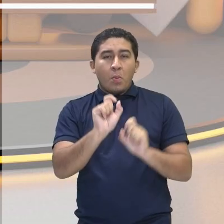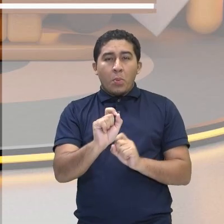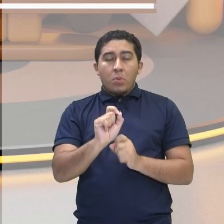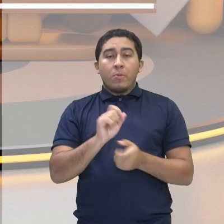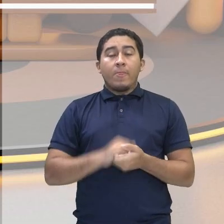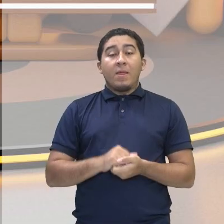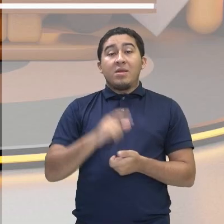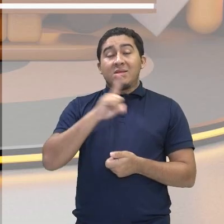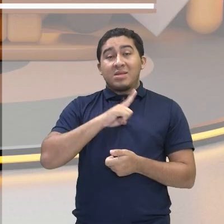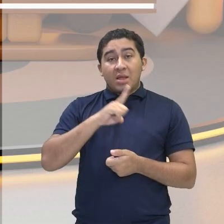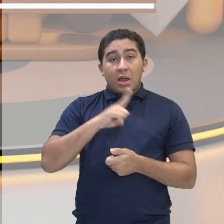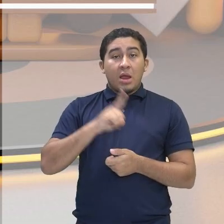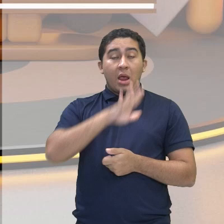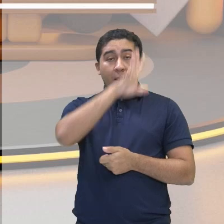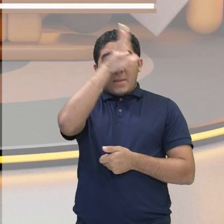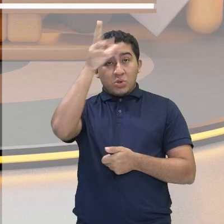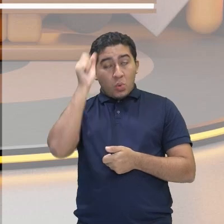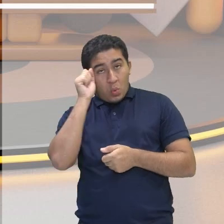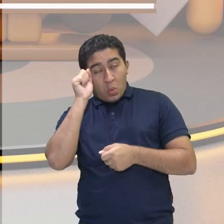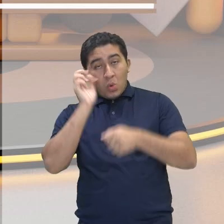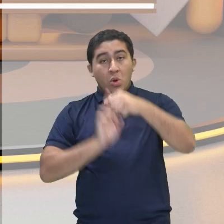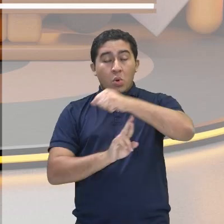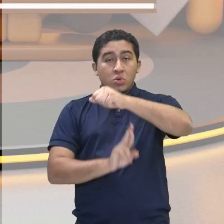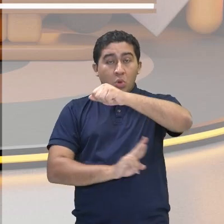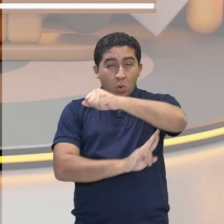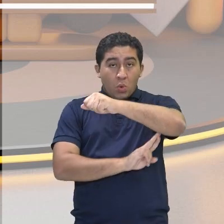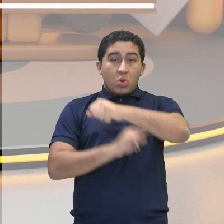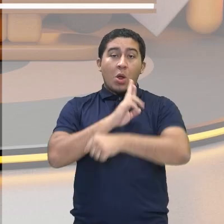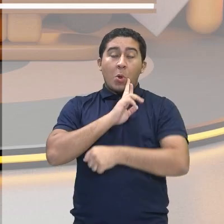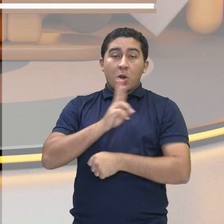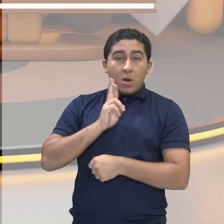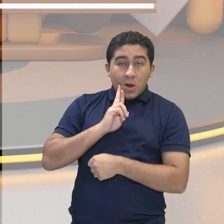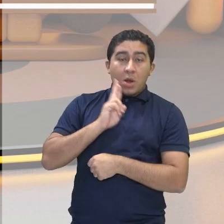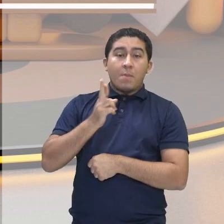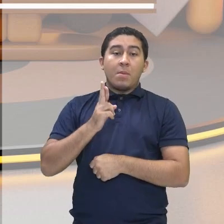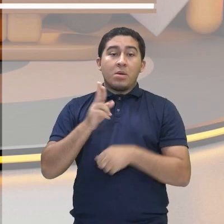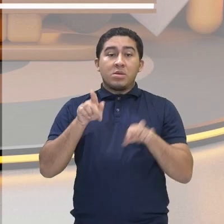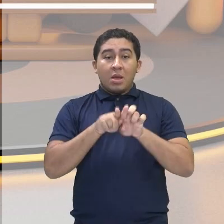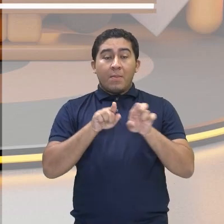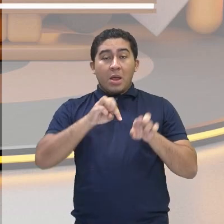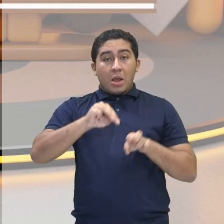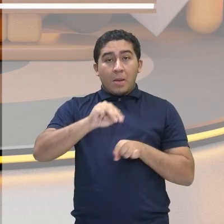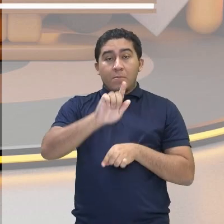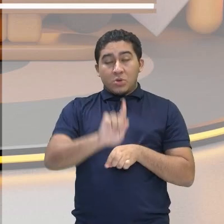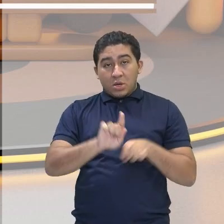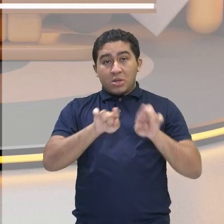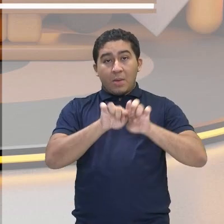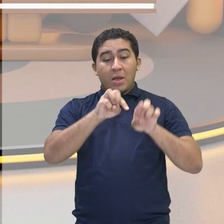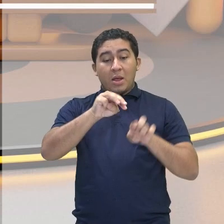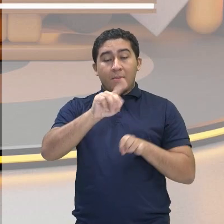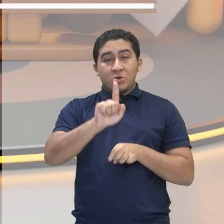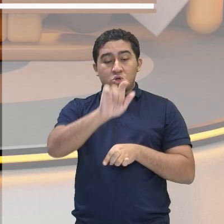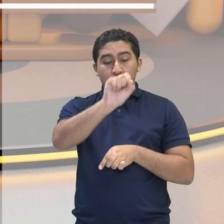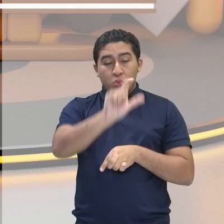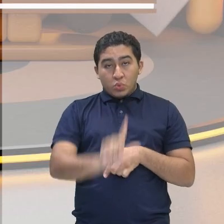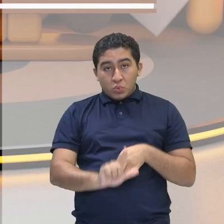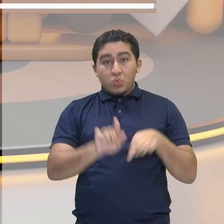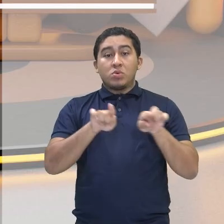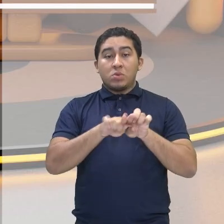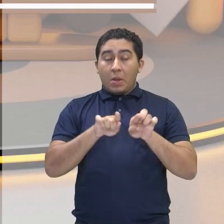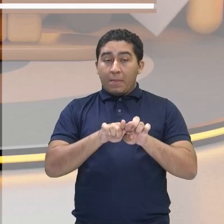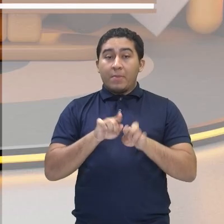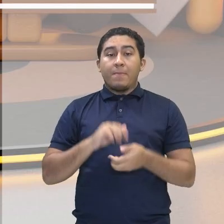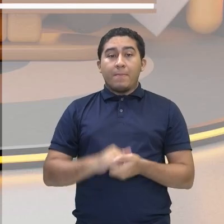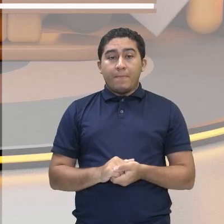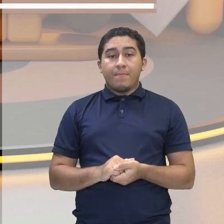Roraima, Rondônia, Mato Grosso e Mato Grosso do Sul, seria 11 horas da manhã. Já no sul do Amazonas, que está